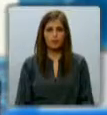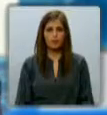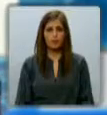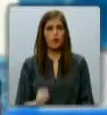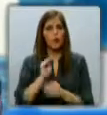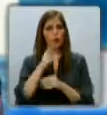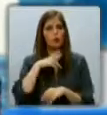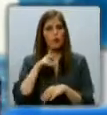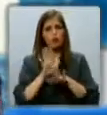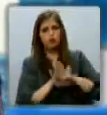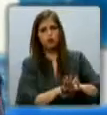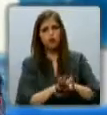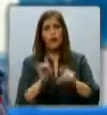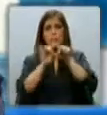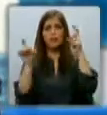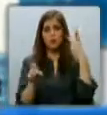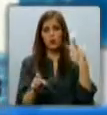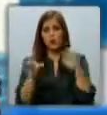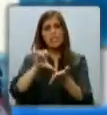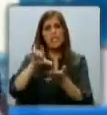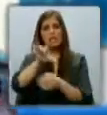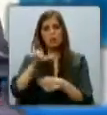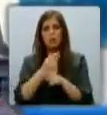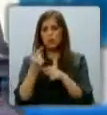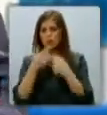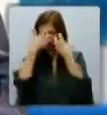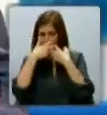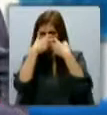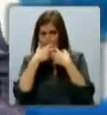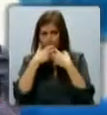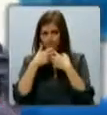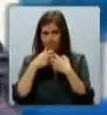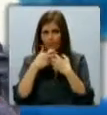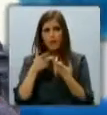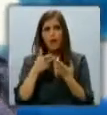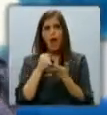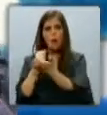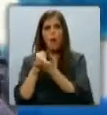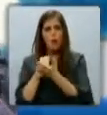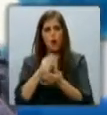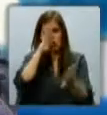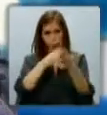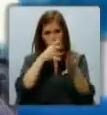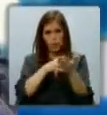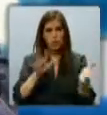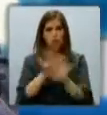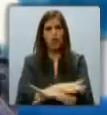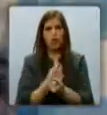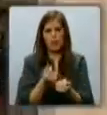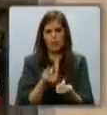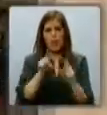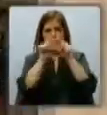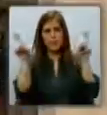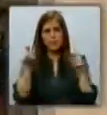O Banco de Portugal suspendeu duas empresas com sede em Lisboa por suspeita de financiamento de terrorismo e branqueamento de capitais. As empresas são